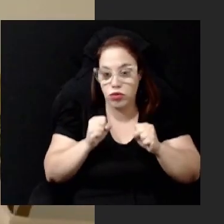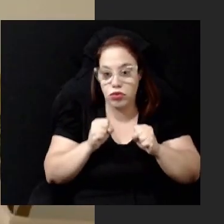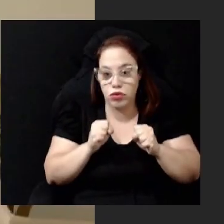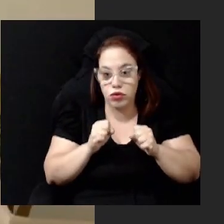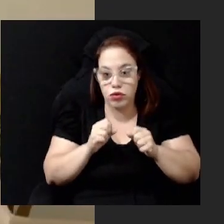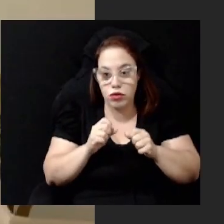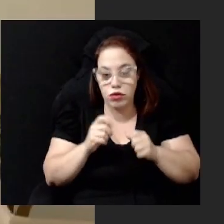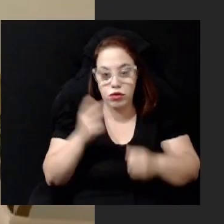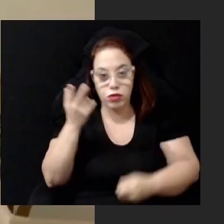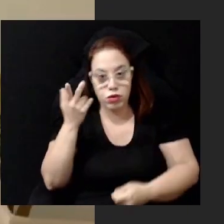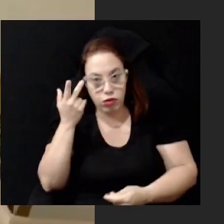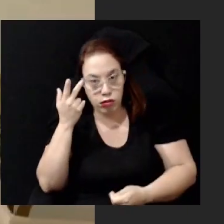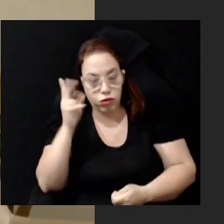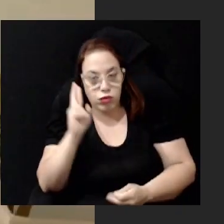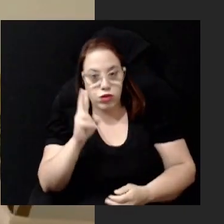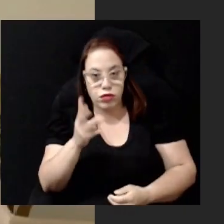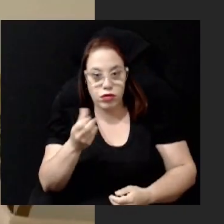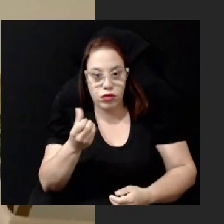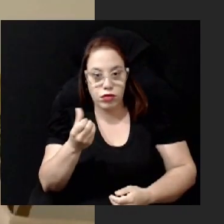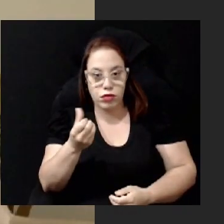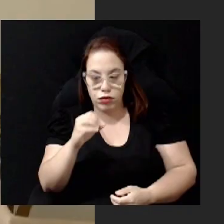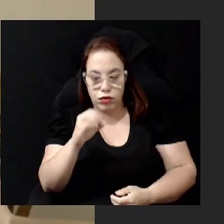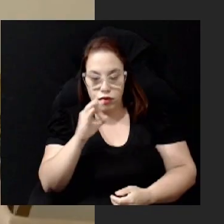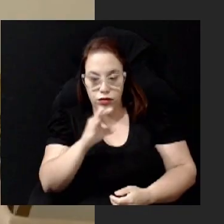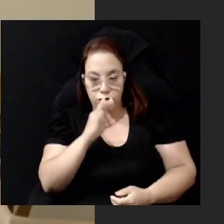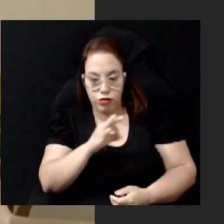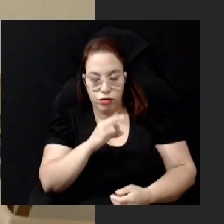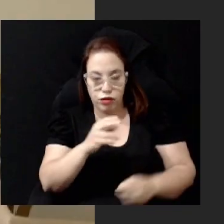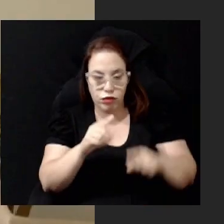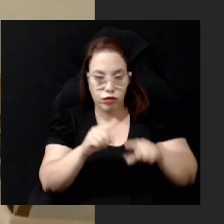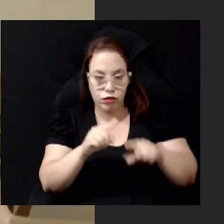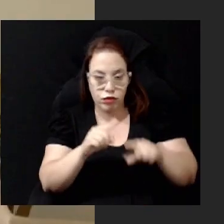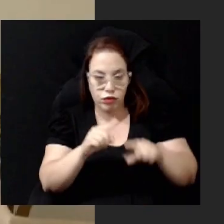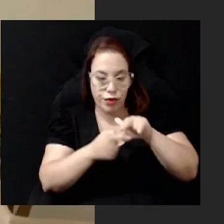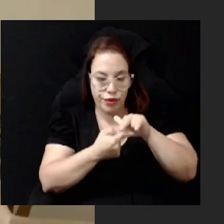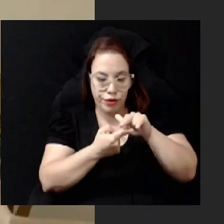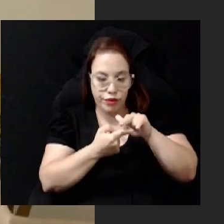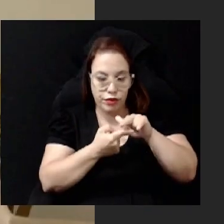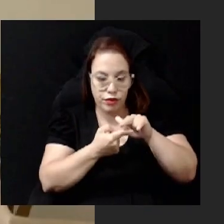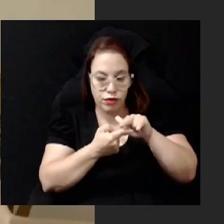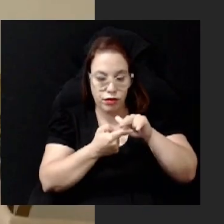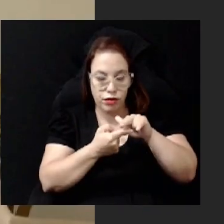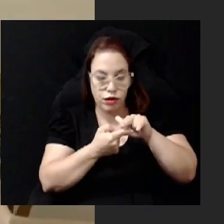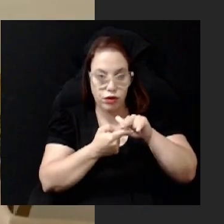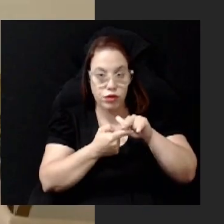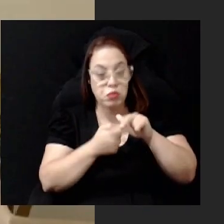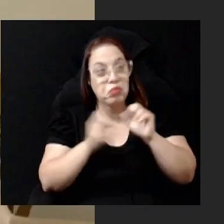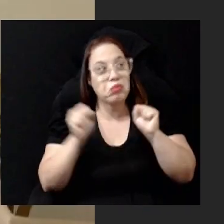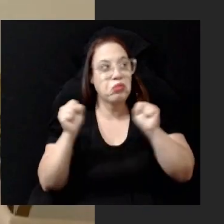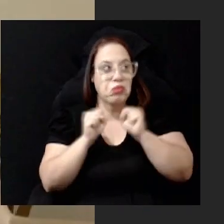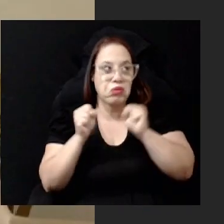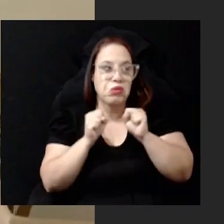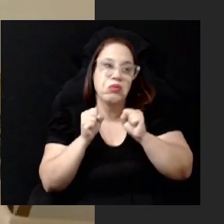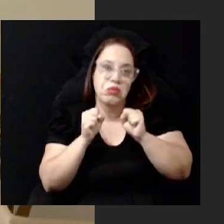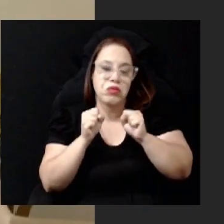sua funcionalidade em 100%, sem a necessidade de amputar um membro, isso é muito mais satisfatório do que se eu